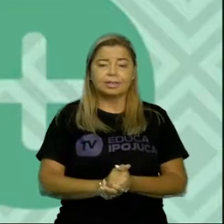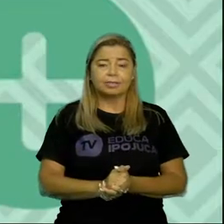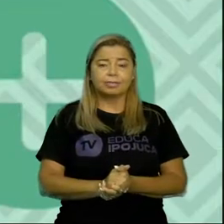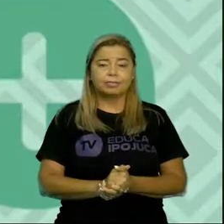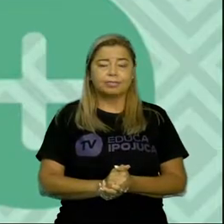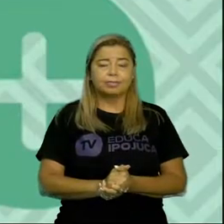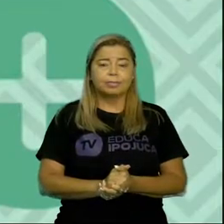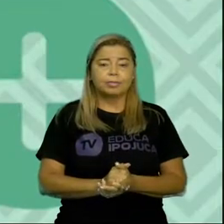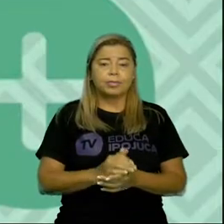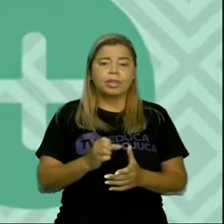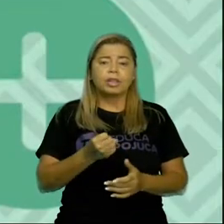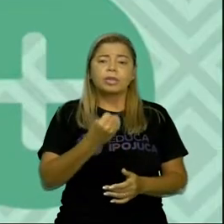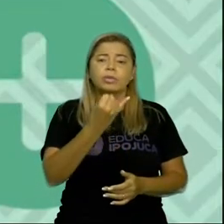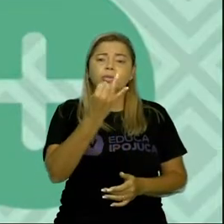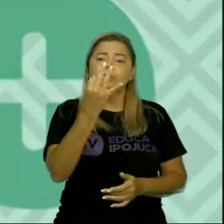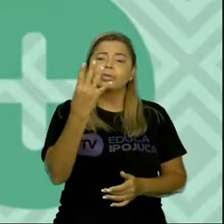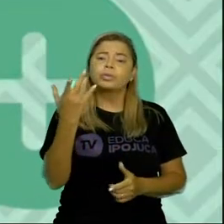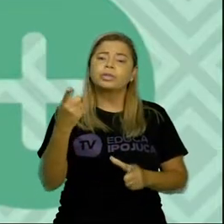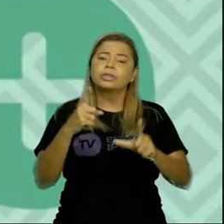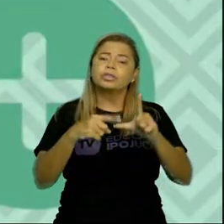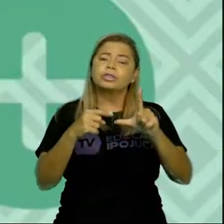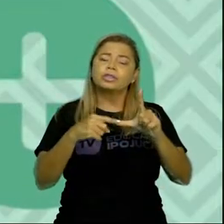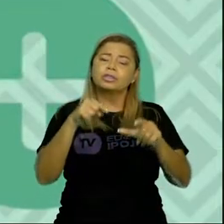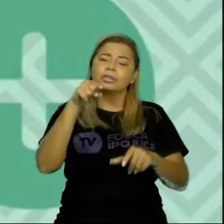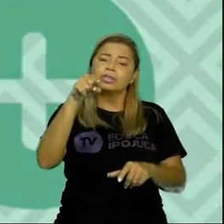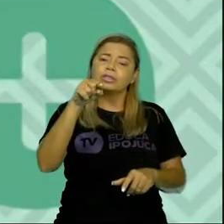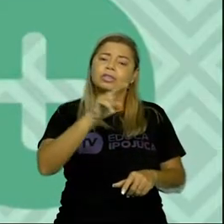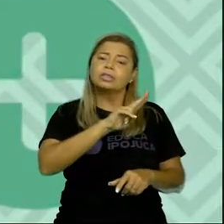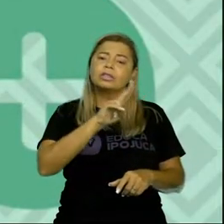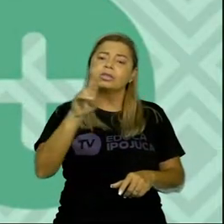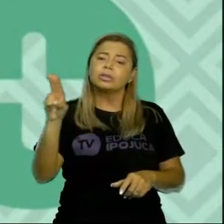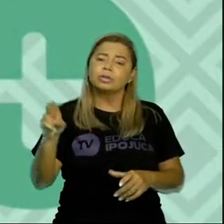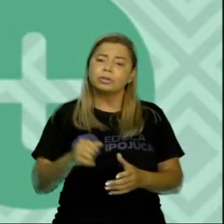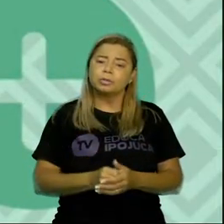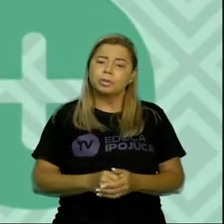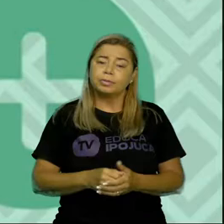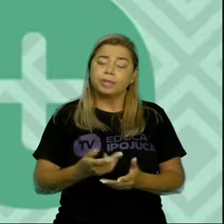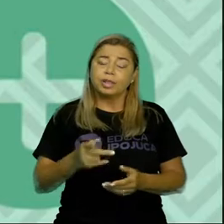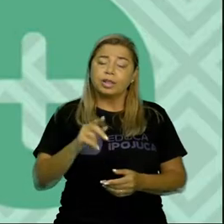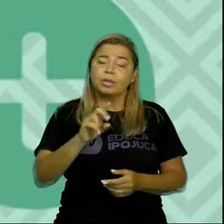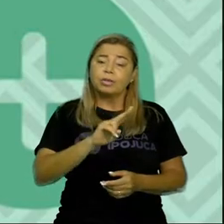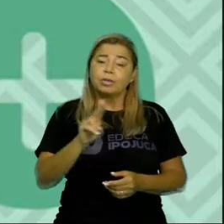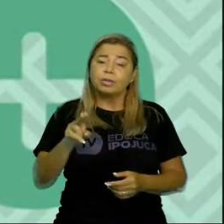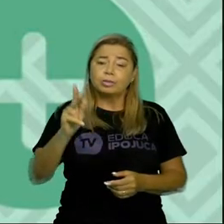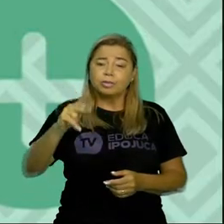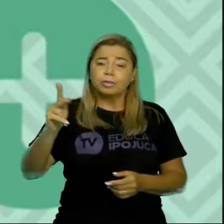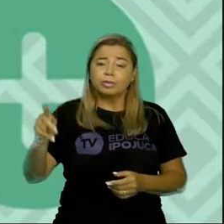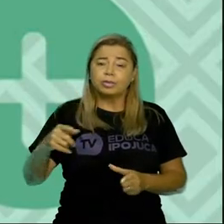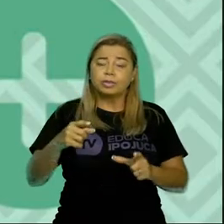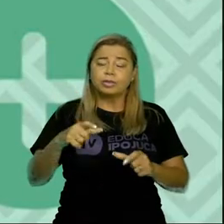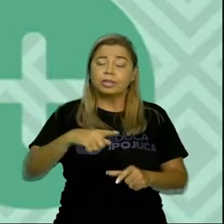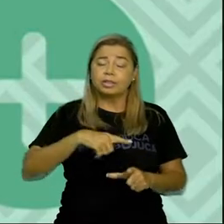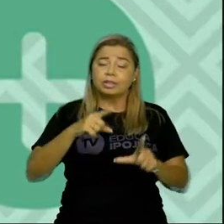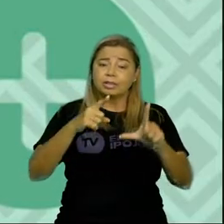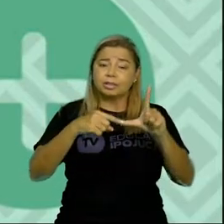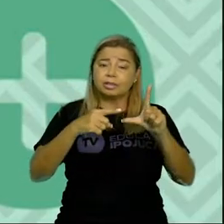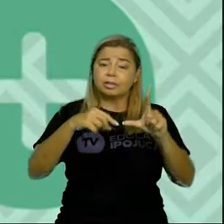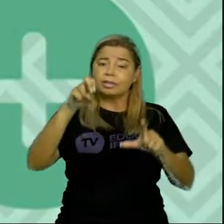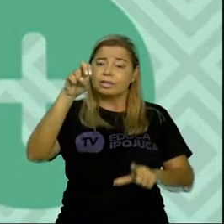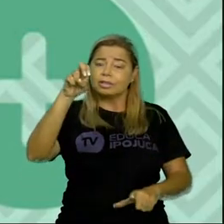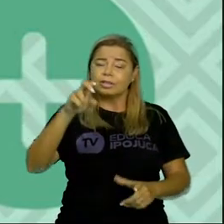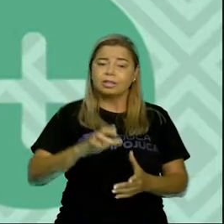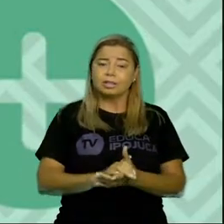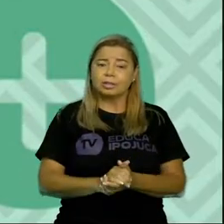Quantas letrinhas tem o seu nome? O da tia Carla tem cinco letrinhas. E o de